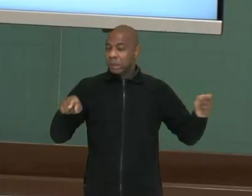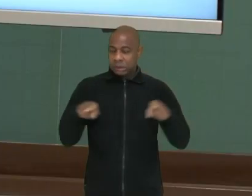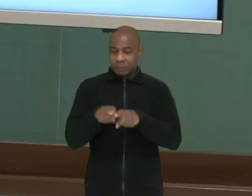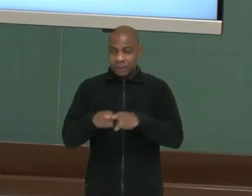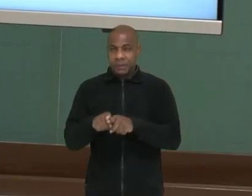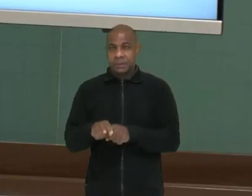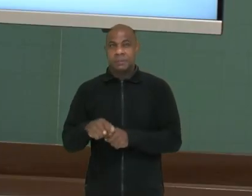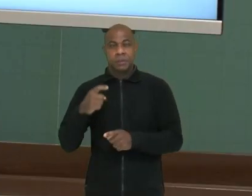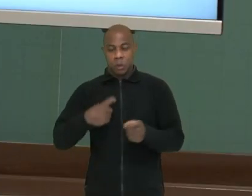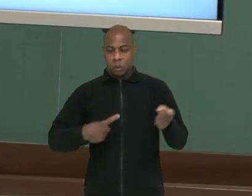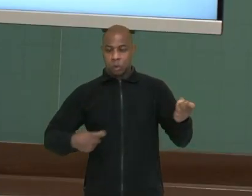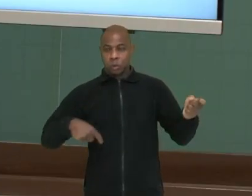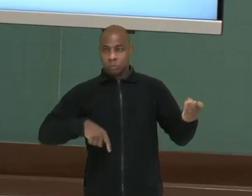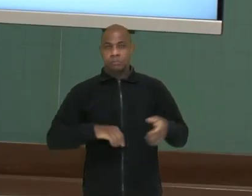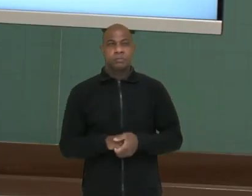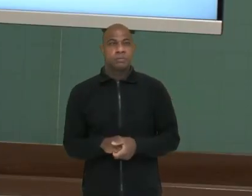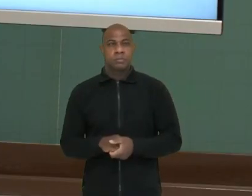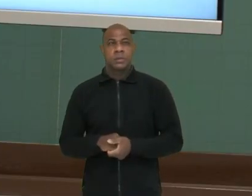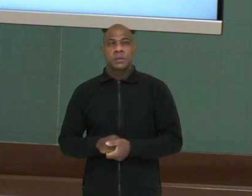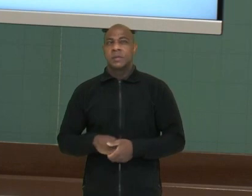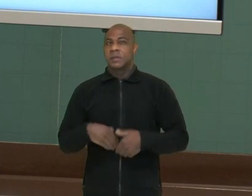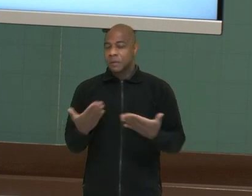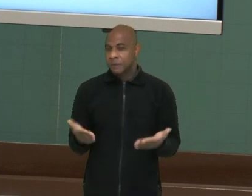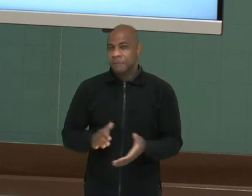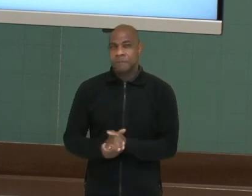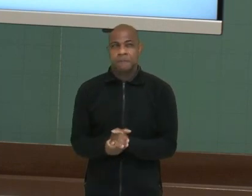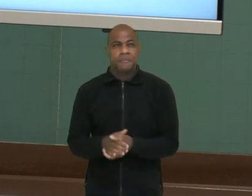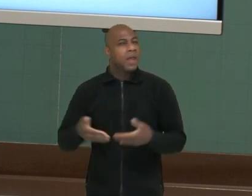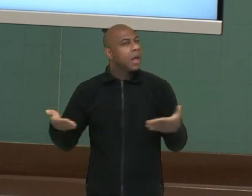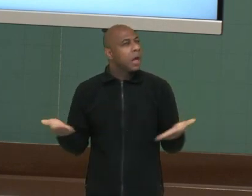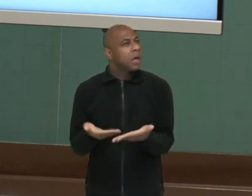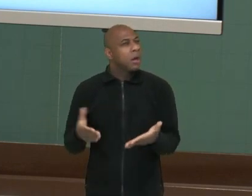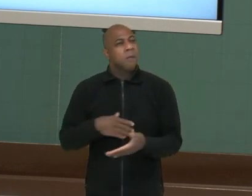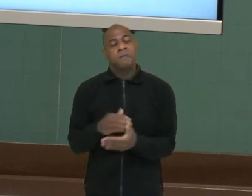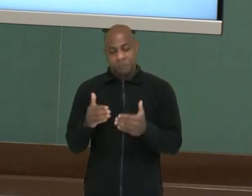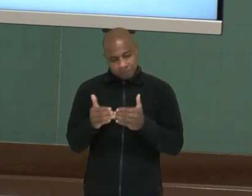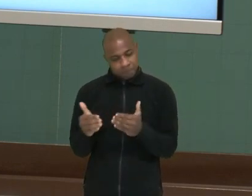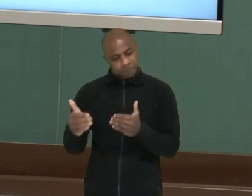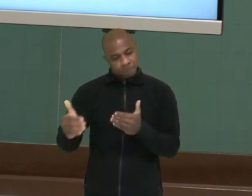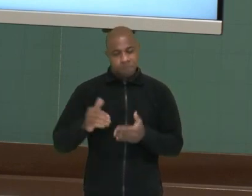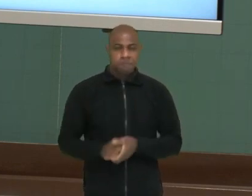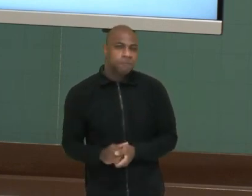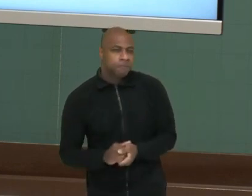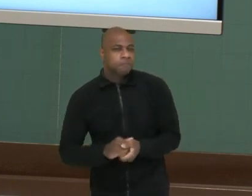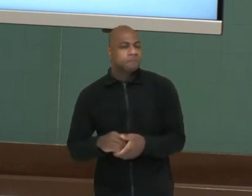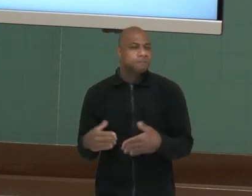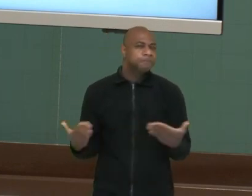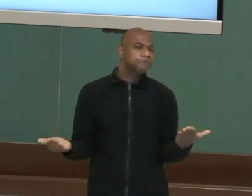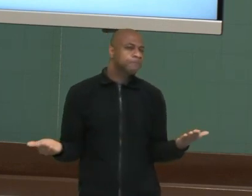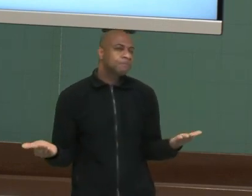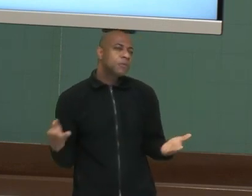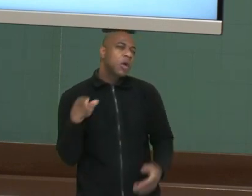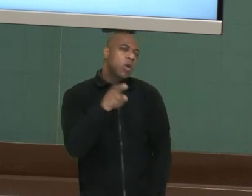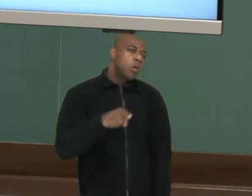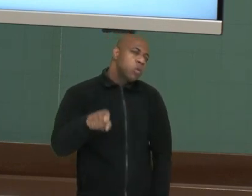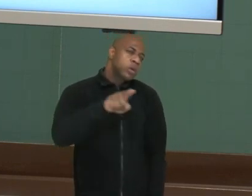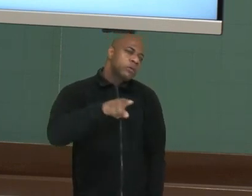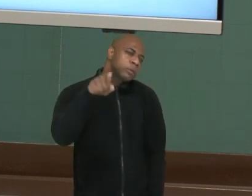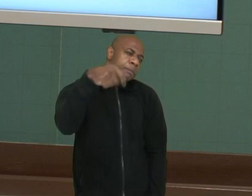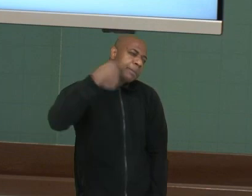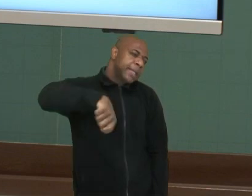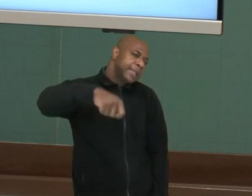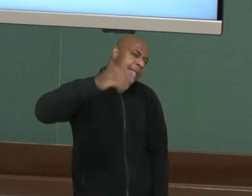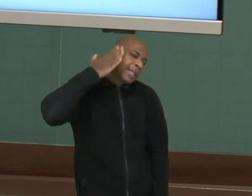só, ciente que você pegou essa ideia, então nós vamos um pouquinho adiante. Pessoal, o que você